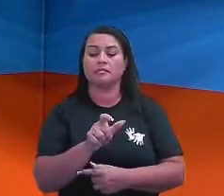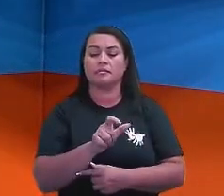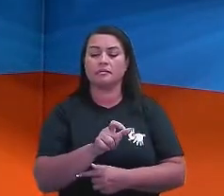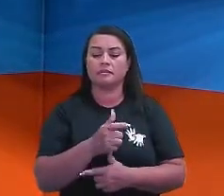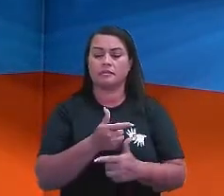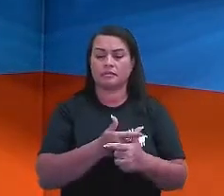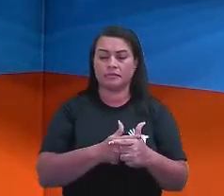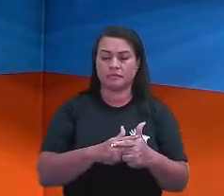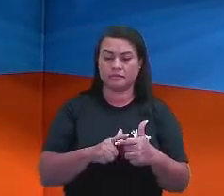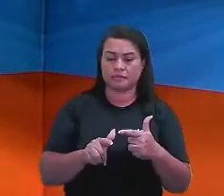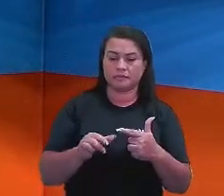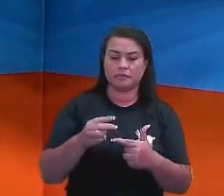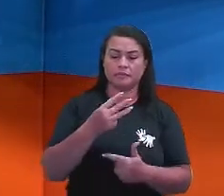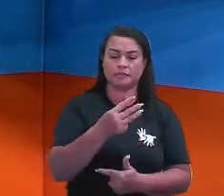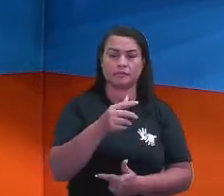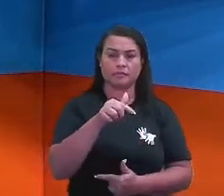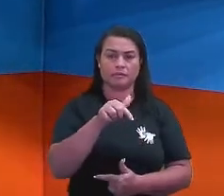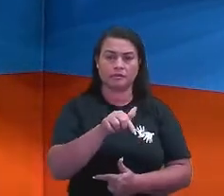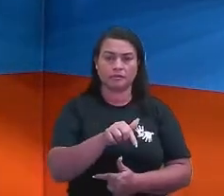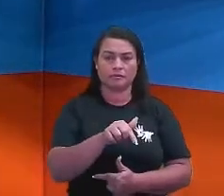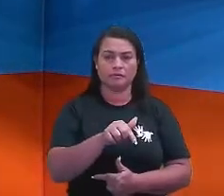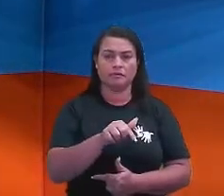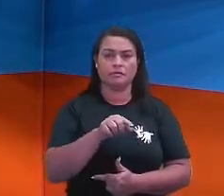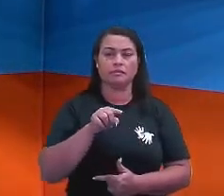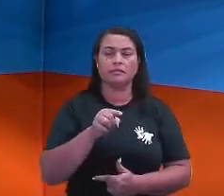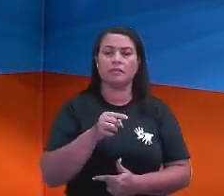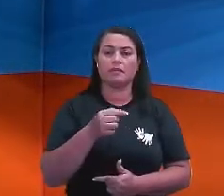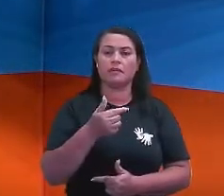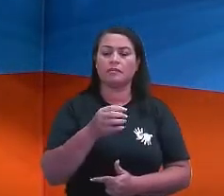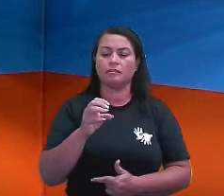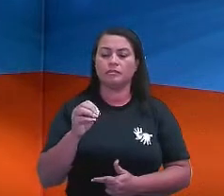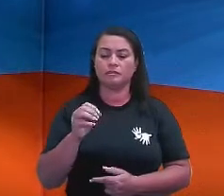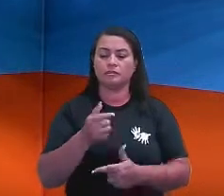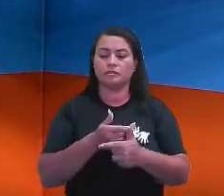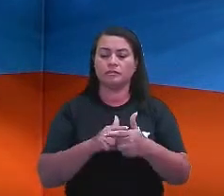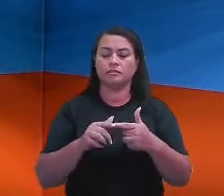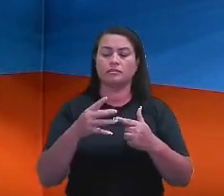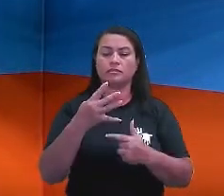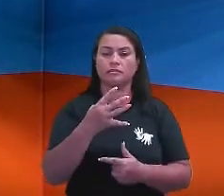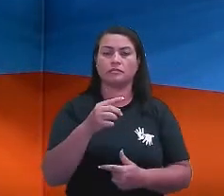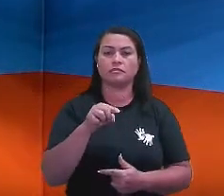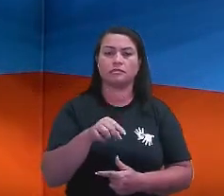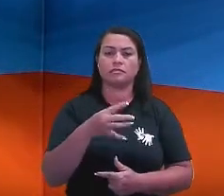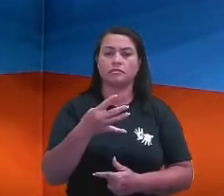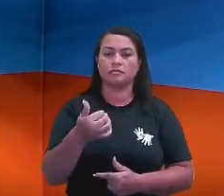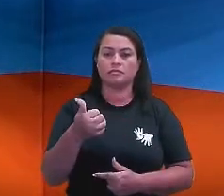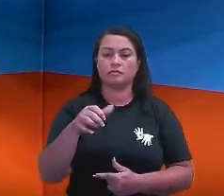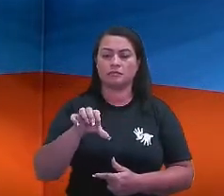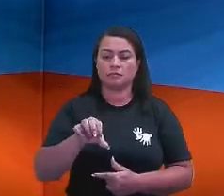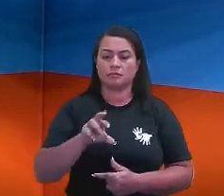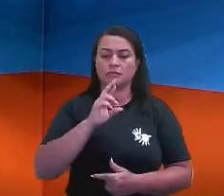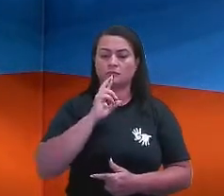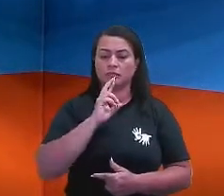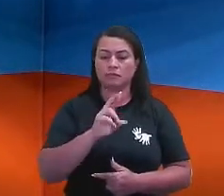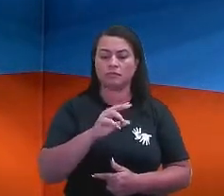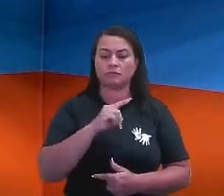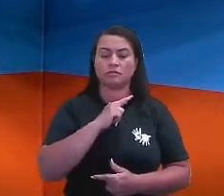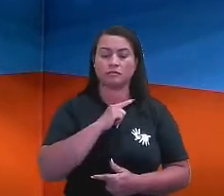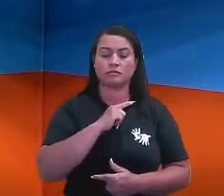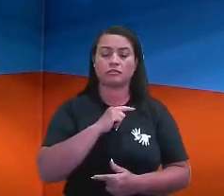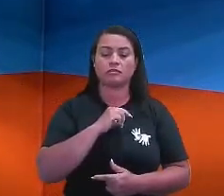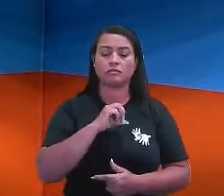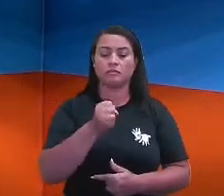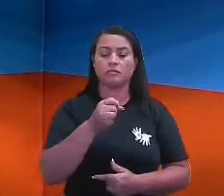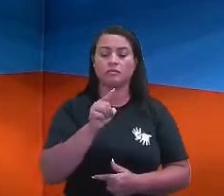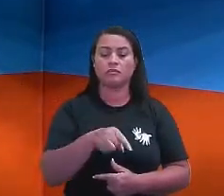pego 37.200 e divido por 4.419, que aí a gente vai ter